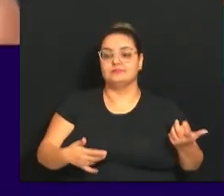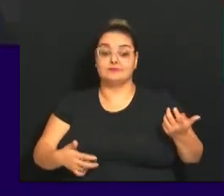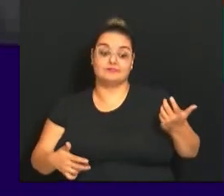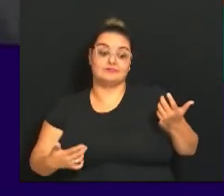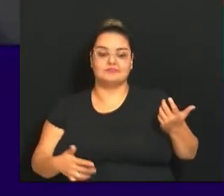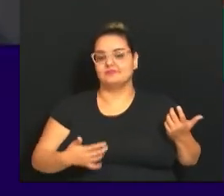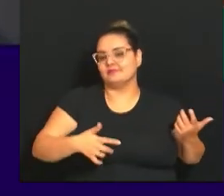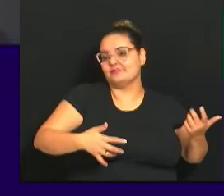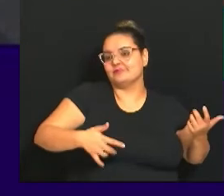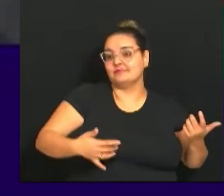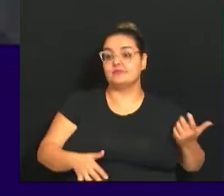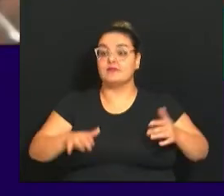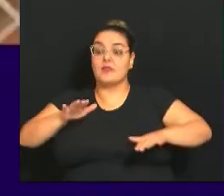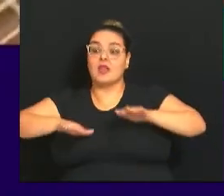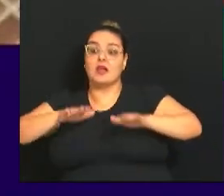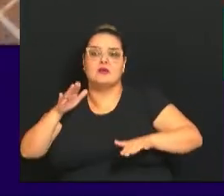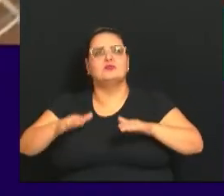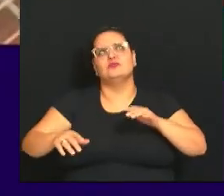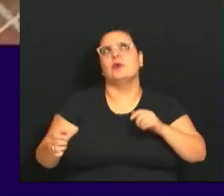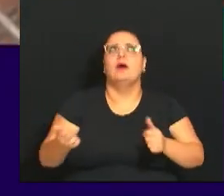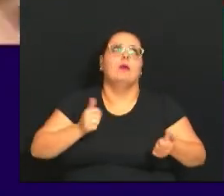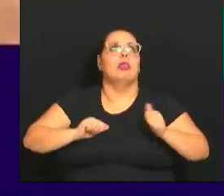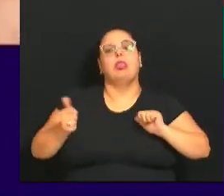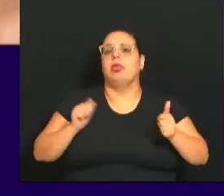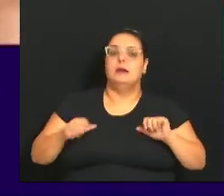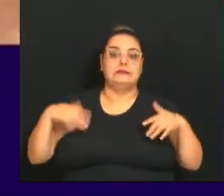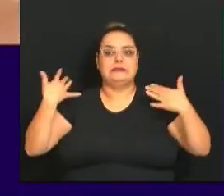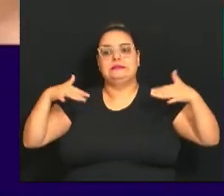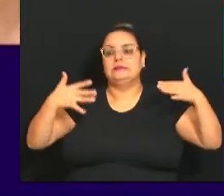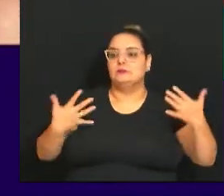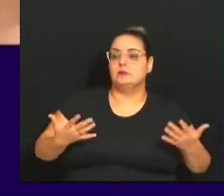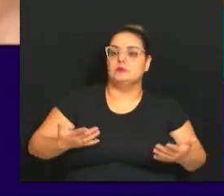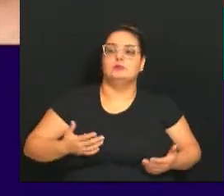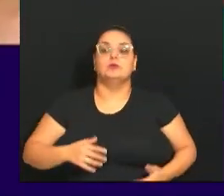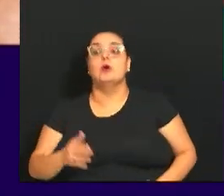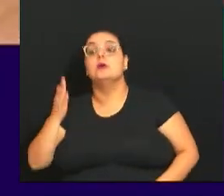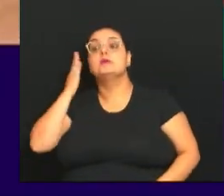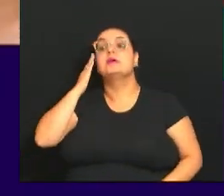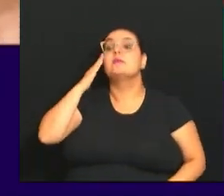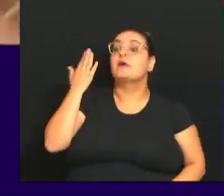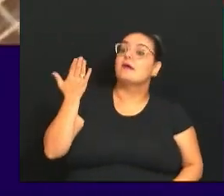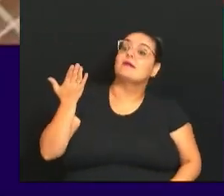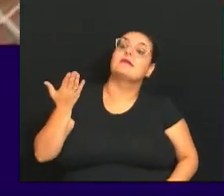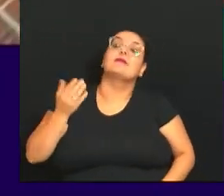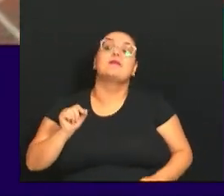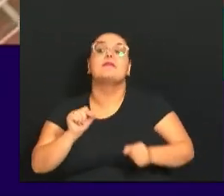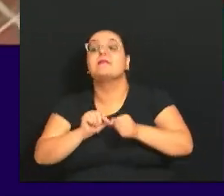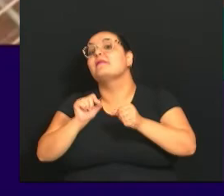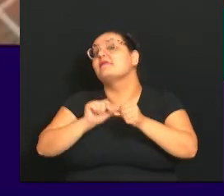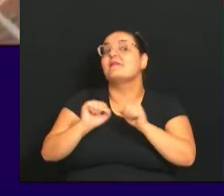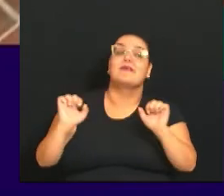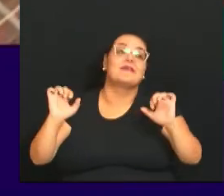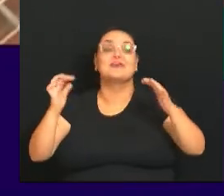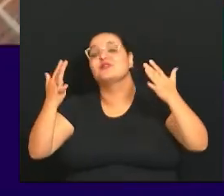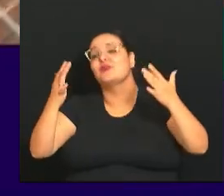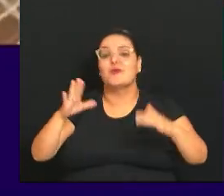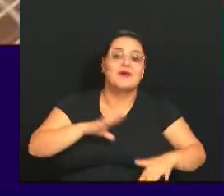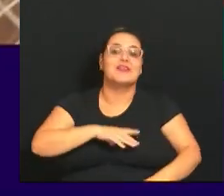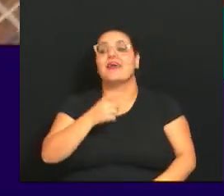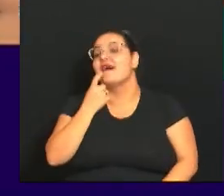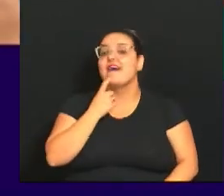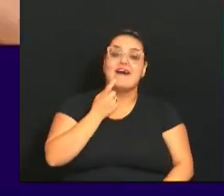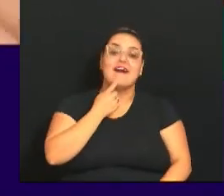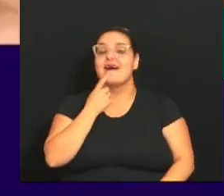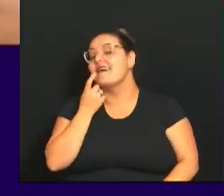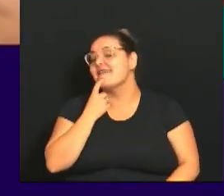De vez em quando bate adrenalina, quando eu fico sabendo que eu vou fazer show em Campinas,